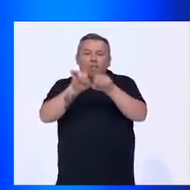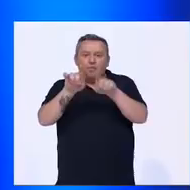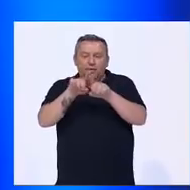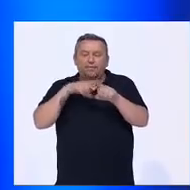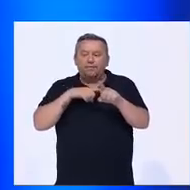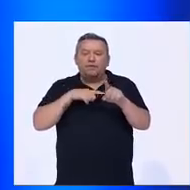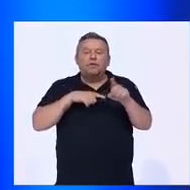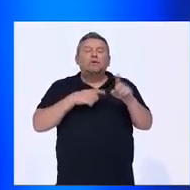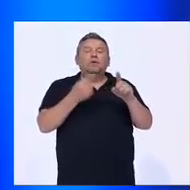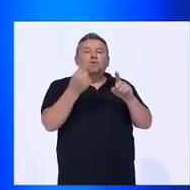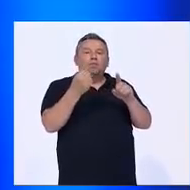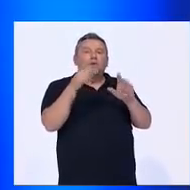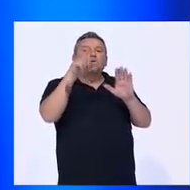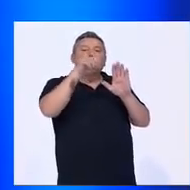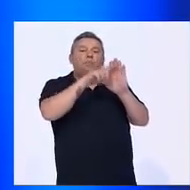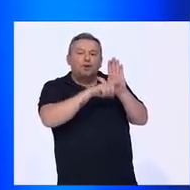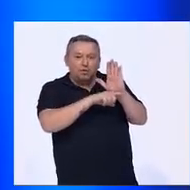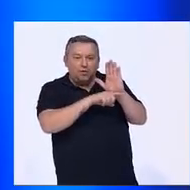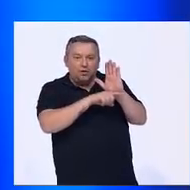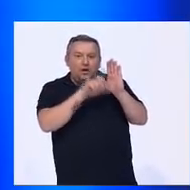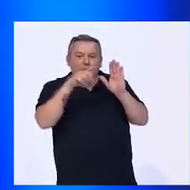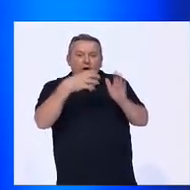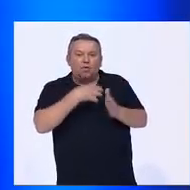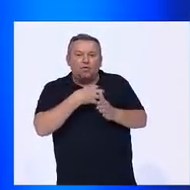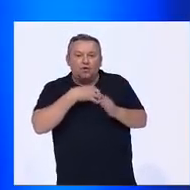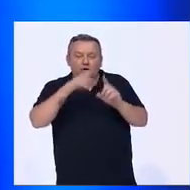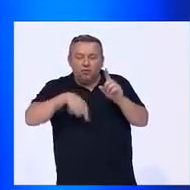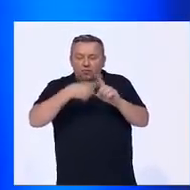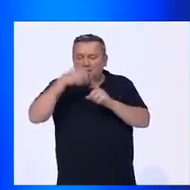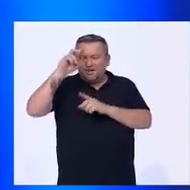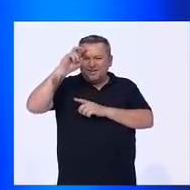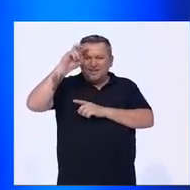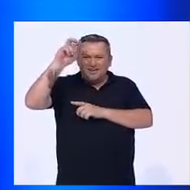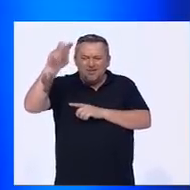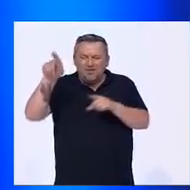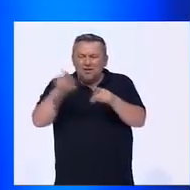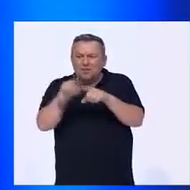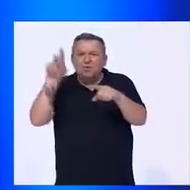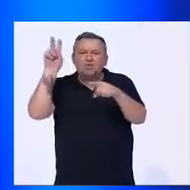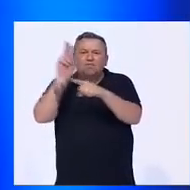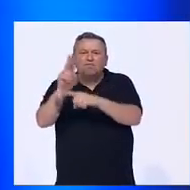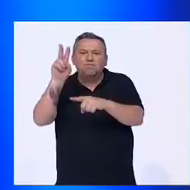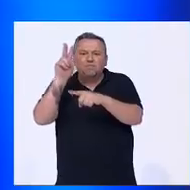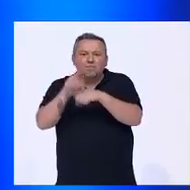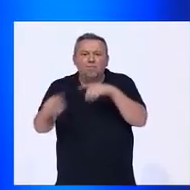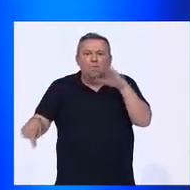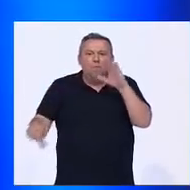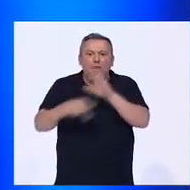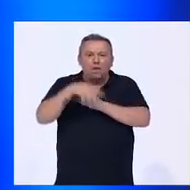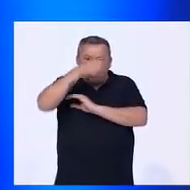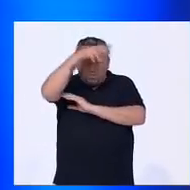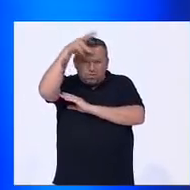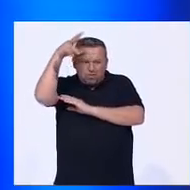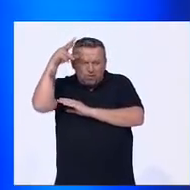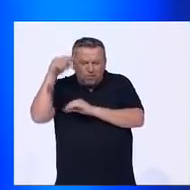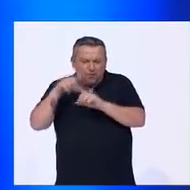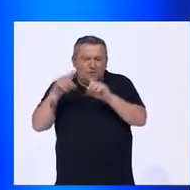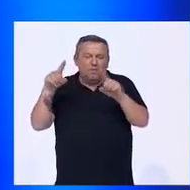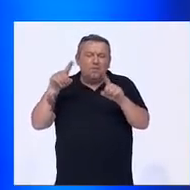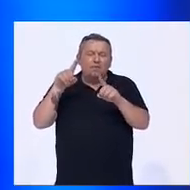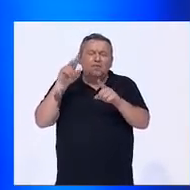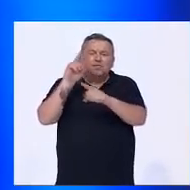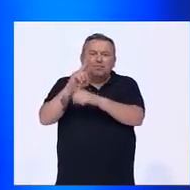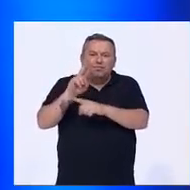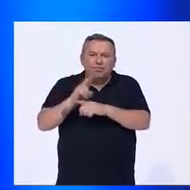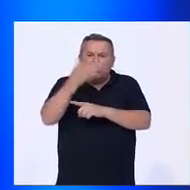para o usuário. Eu acho que essa é a forma mais sábia de proteger o recurso público, mas proteger, sobretudo, o usuário,